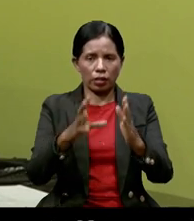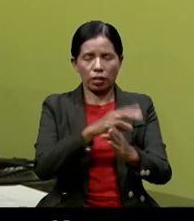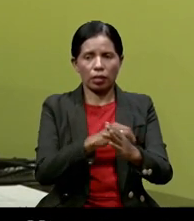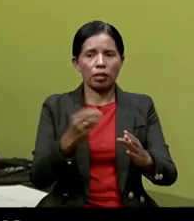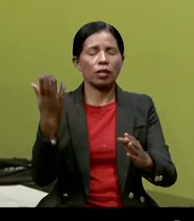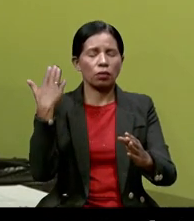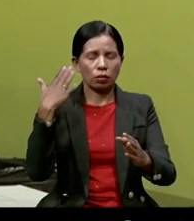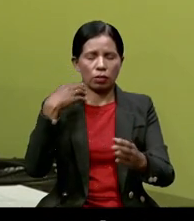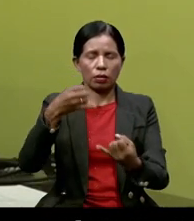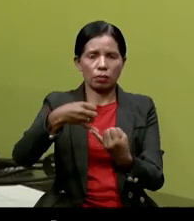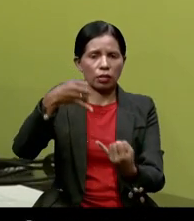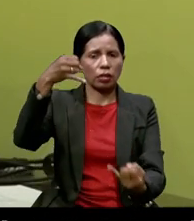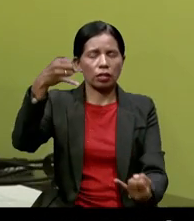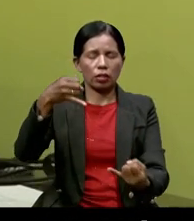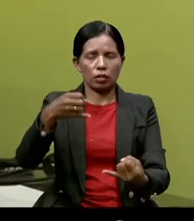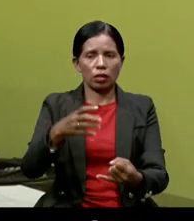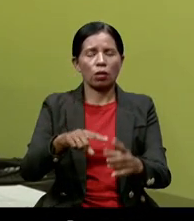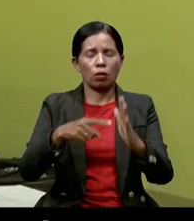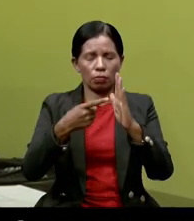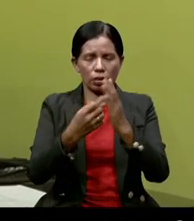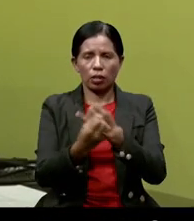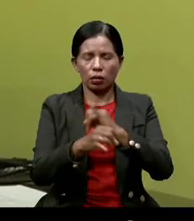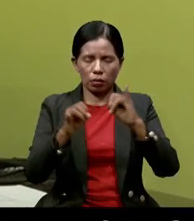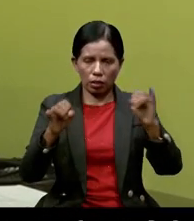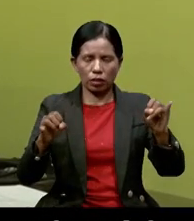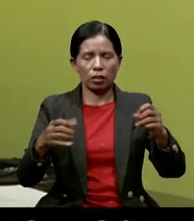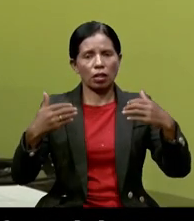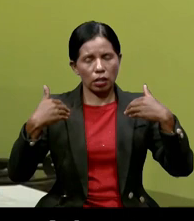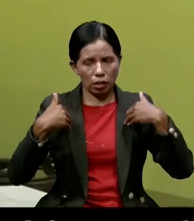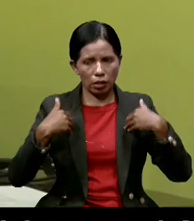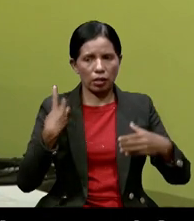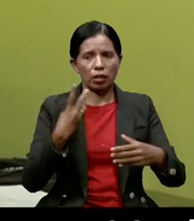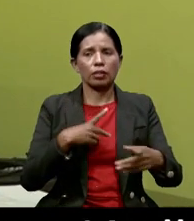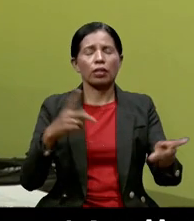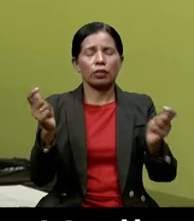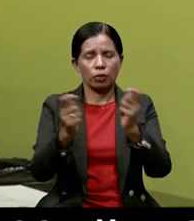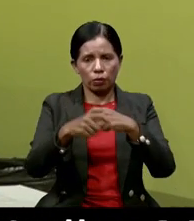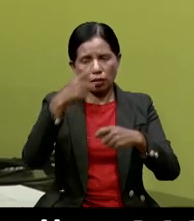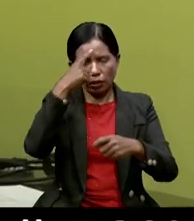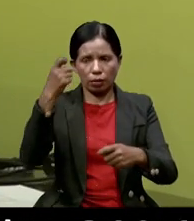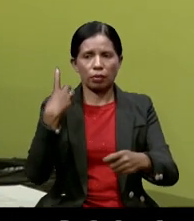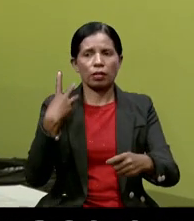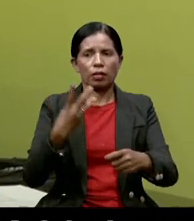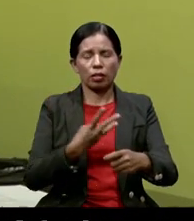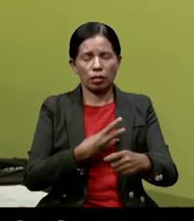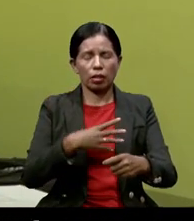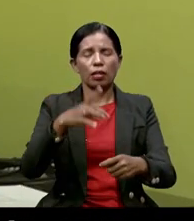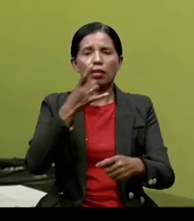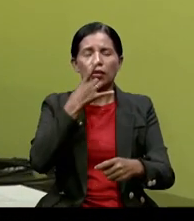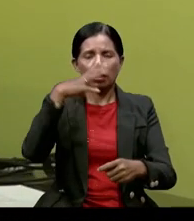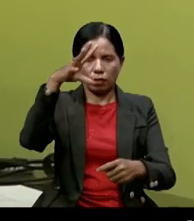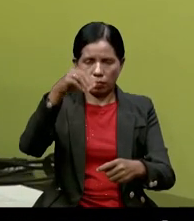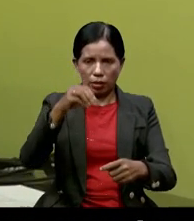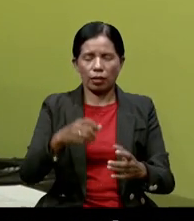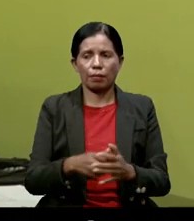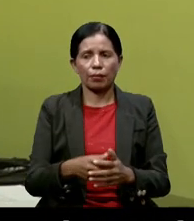luk besir insir tempo ve hau kunan, Indonesia nian balu se iha, ne para ita troca tam ve nema, ita mate ain. Ita selu, ahi